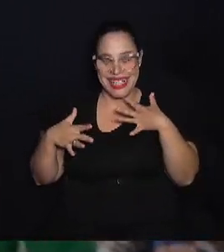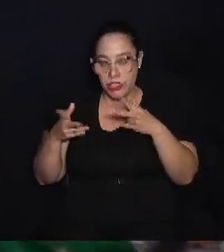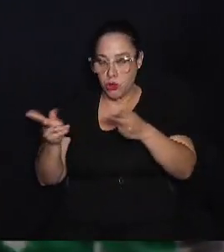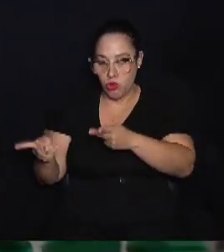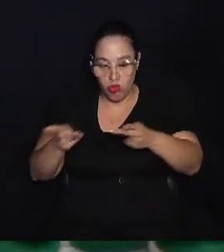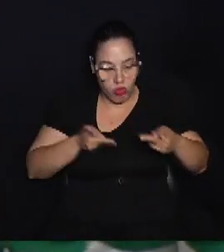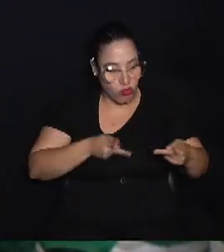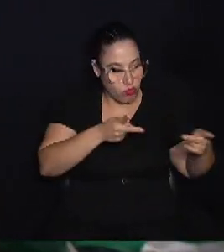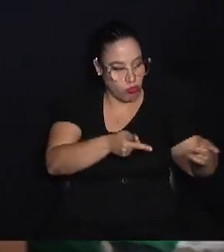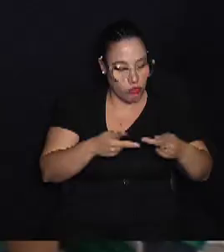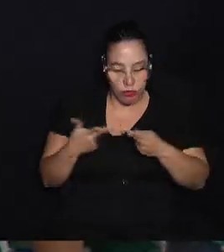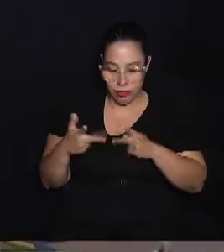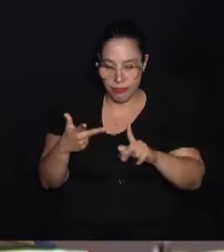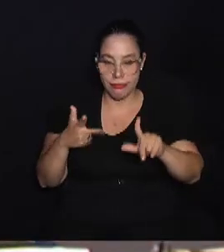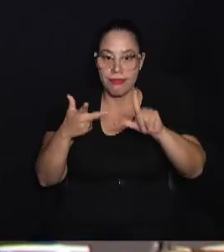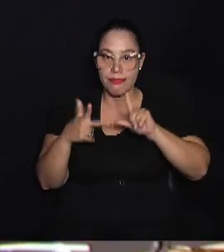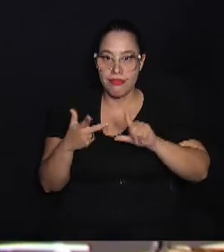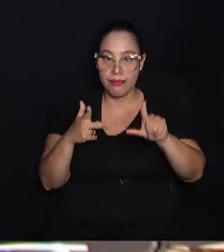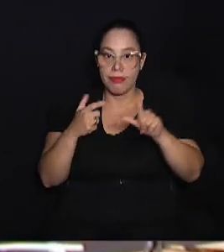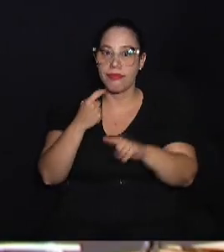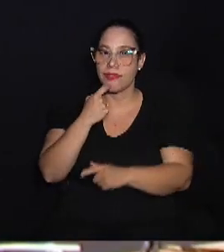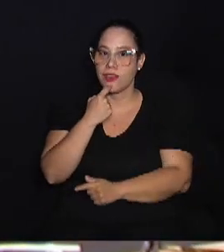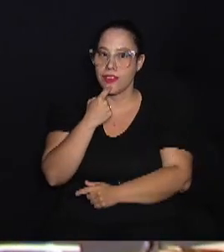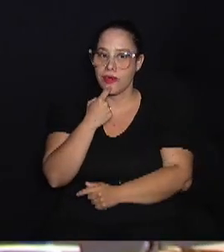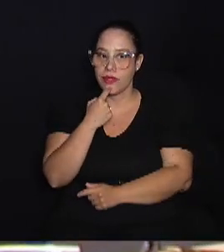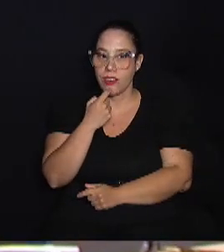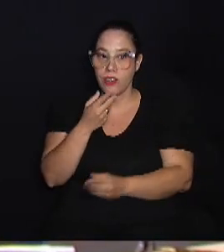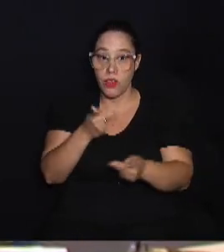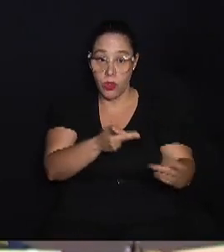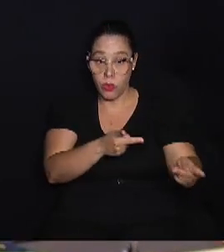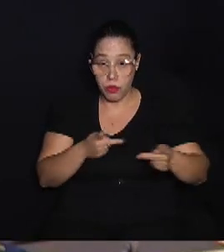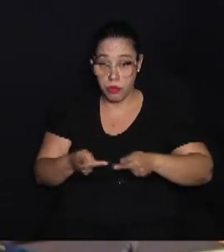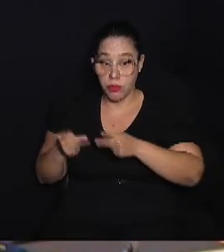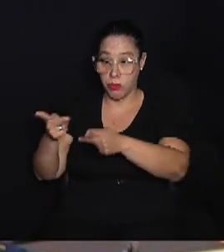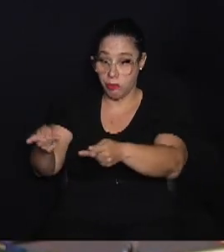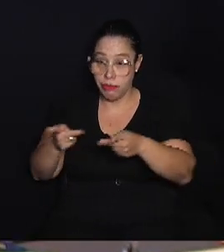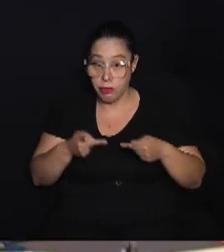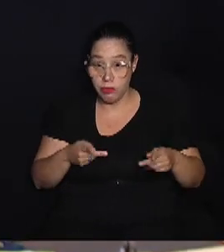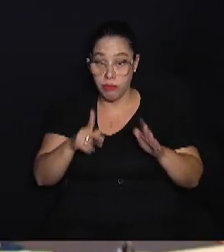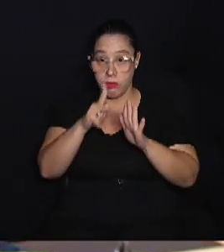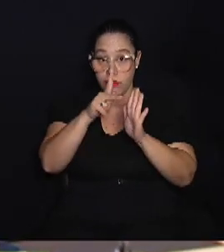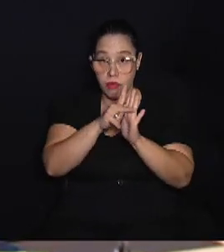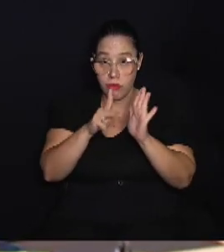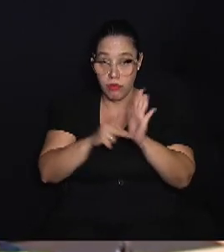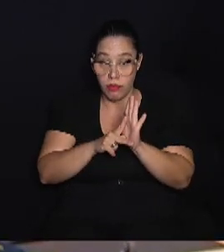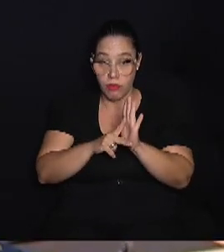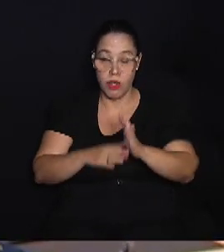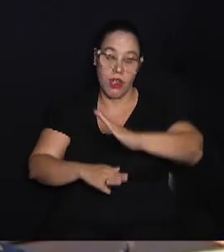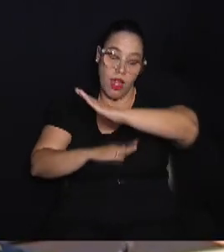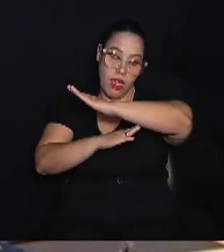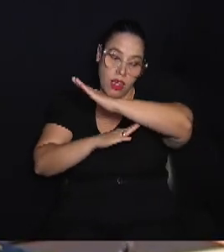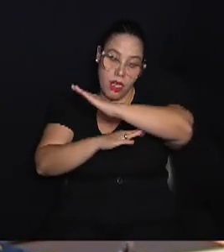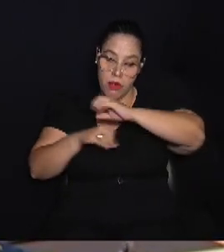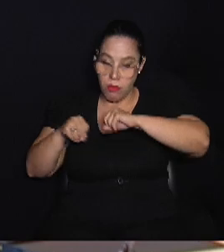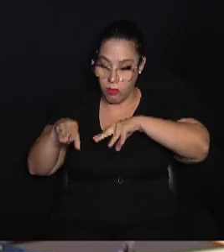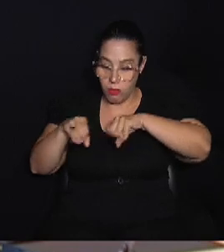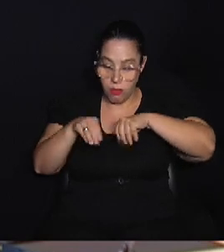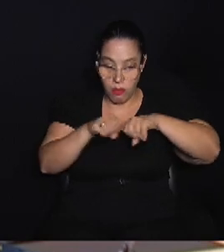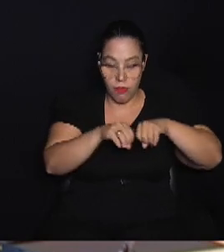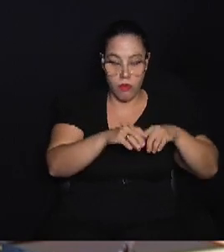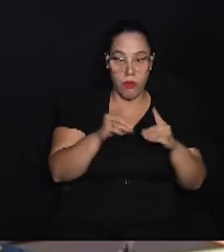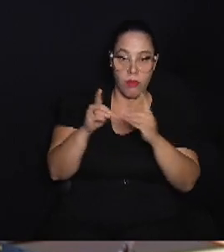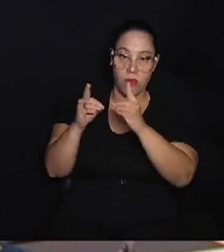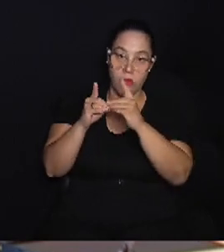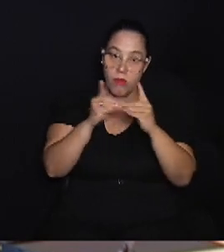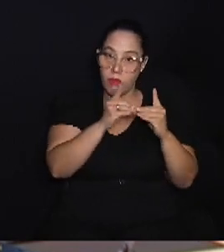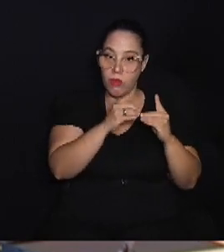ao Legislativo de Campinas. Essas visitas fazem parte de um programa que a gente intitulou aqui Câmara Educa, que atende